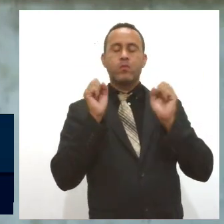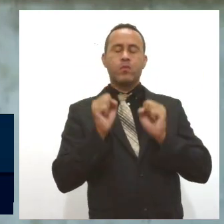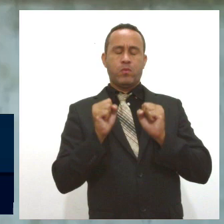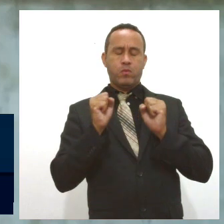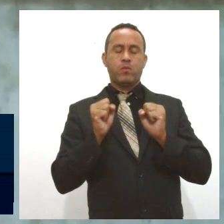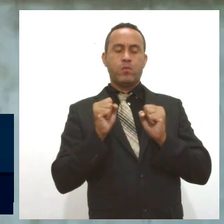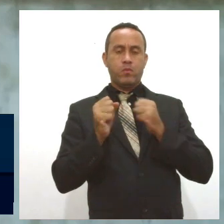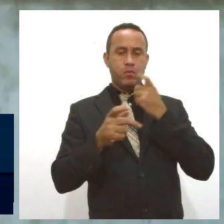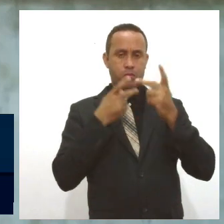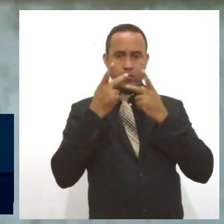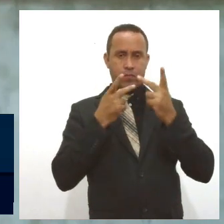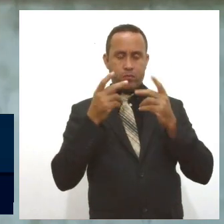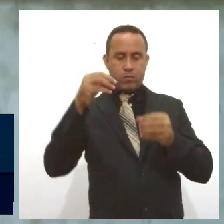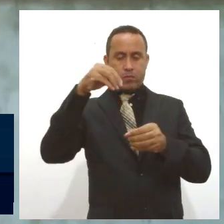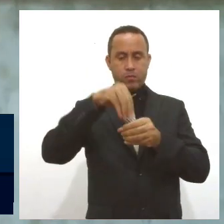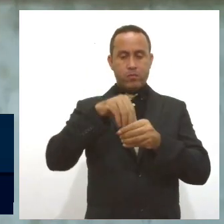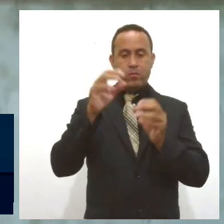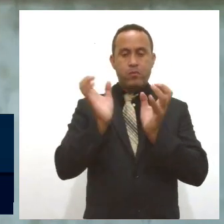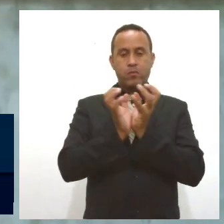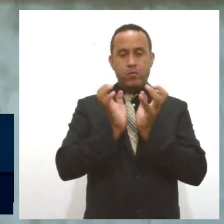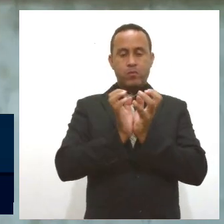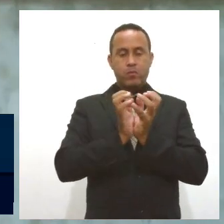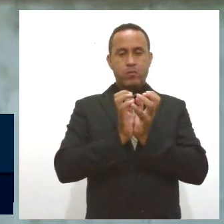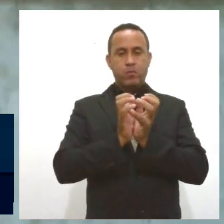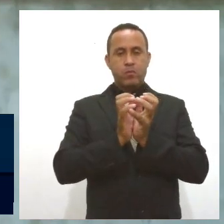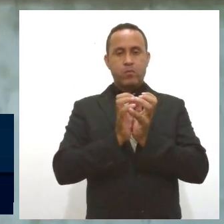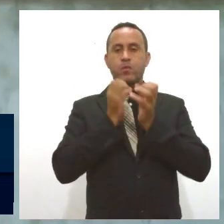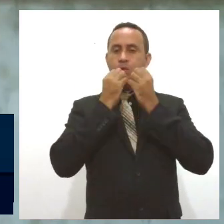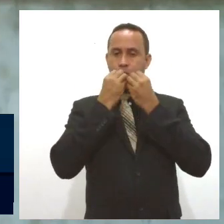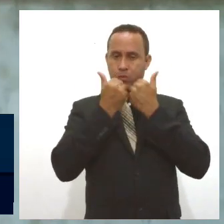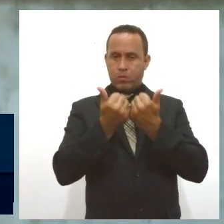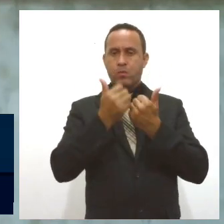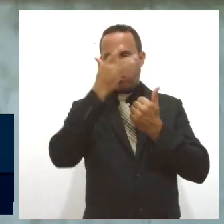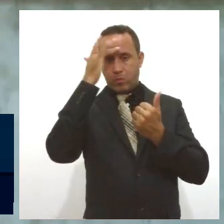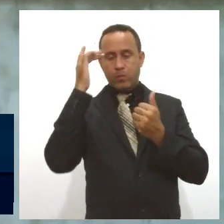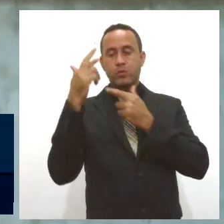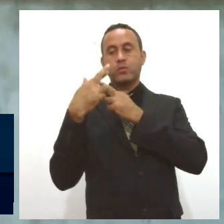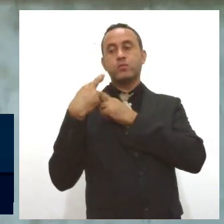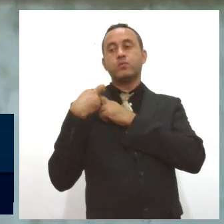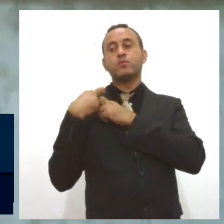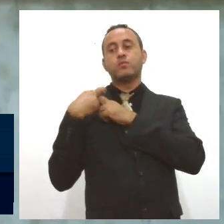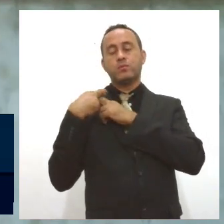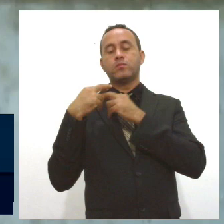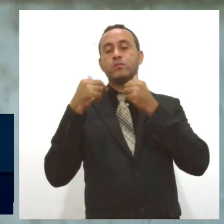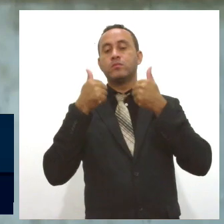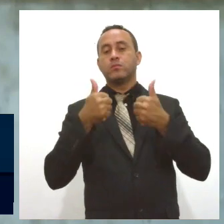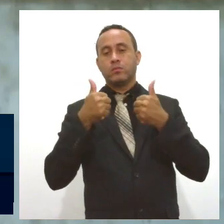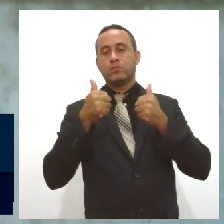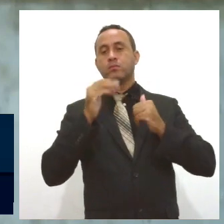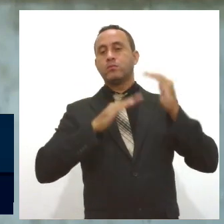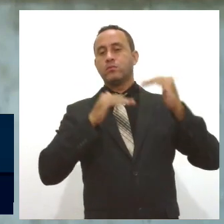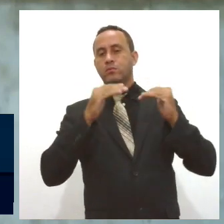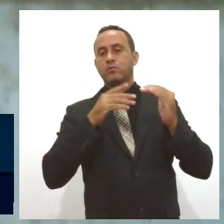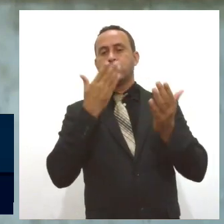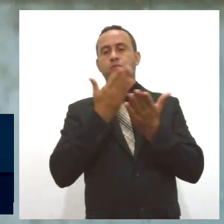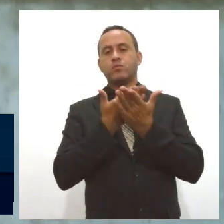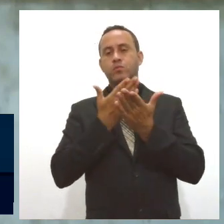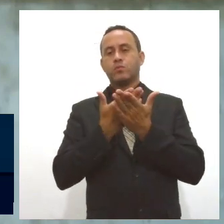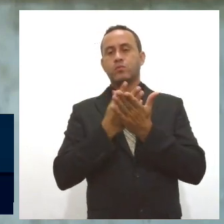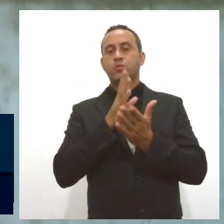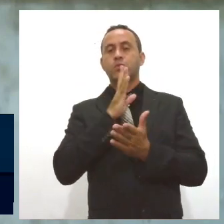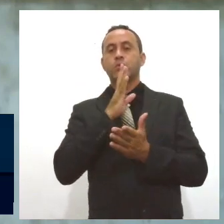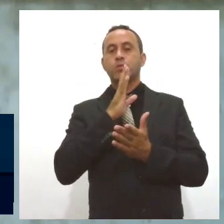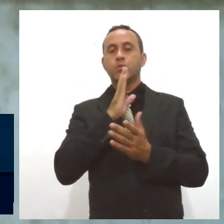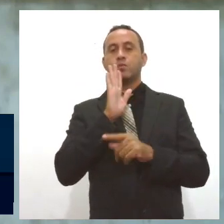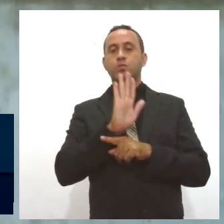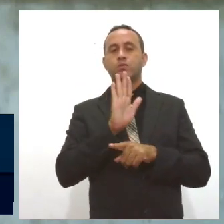estar fazendo parte dessa equipe. São pessoas abnegadas, comprometidas, e que estão sempre atualizadas no conhecimento,